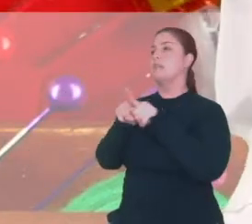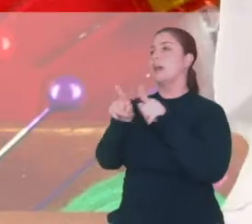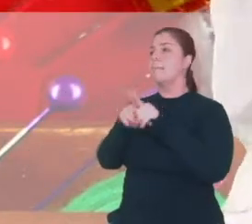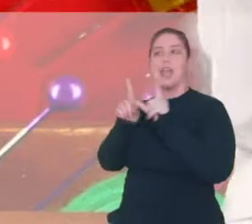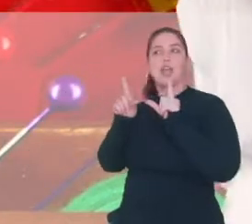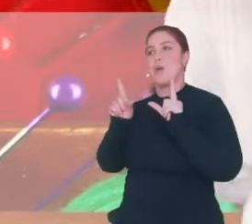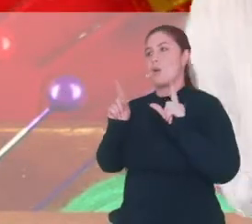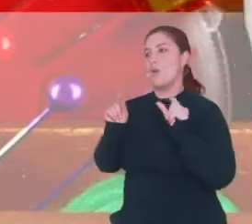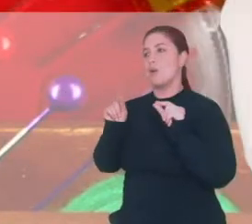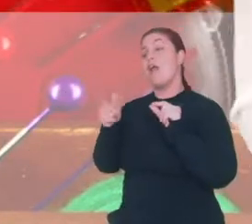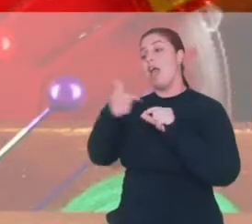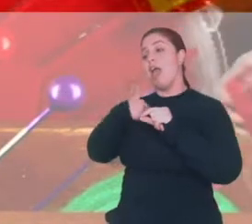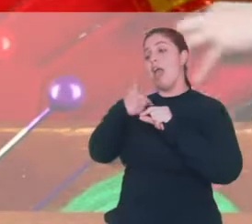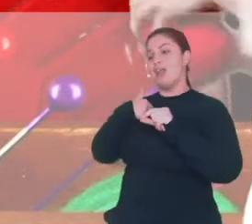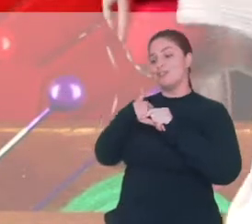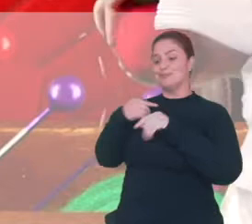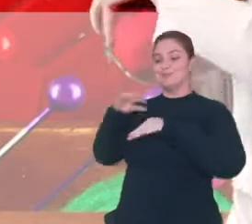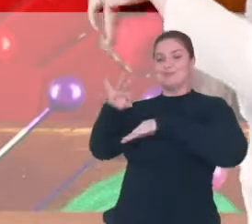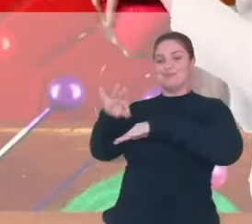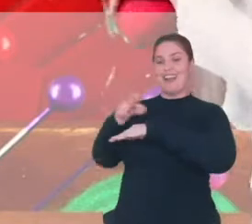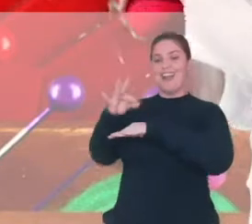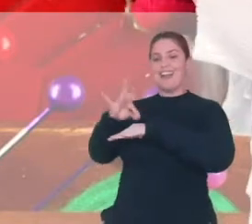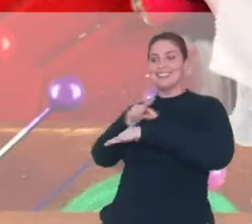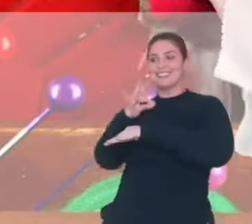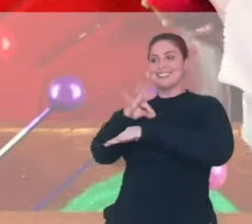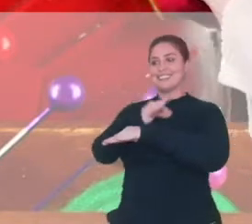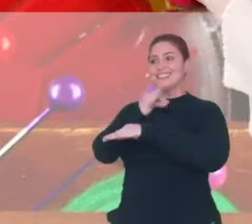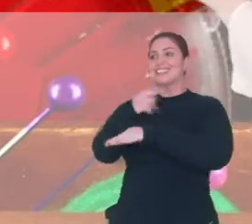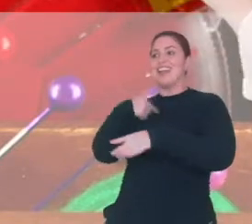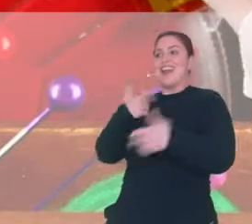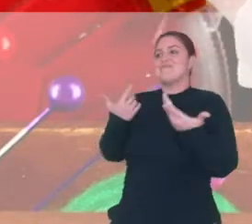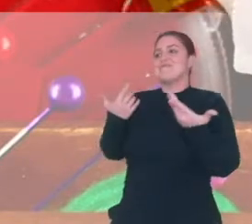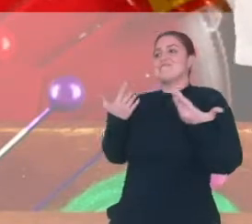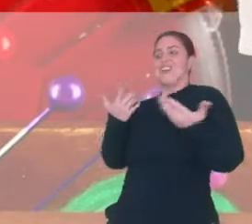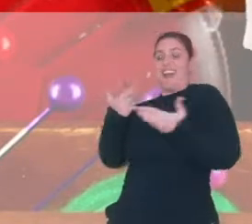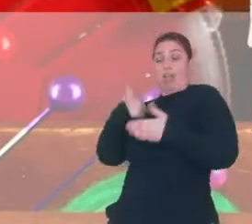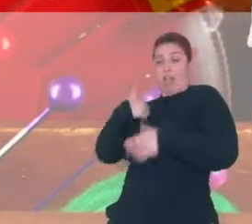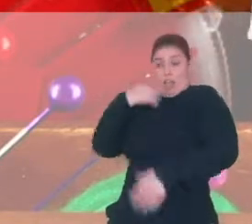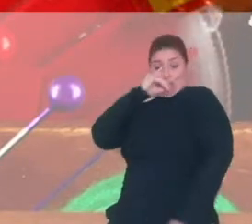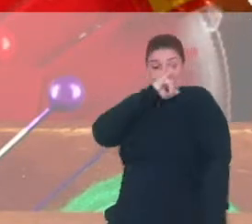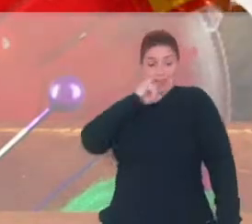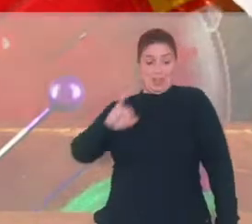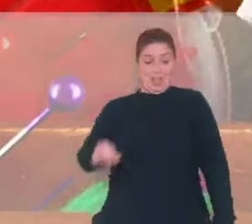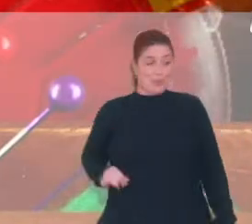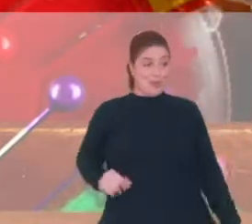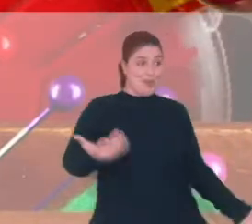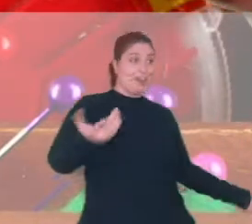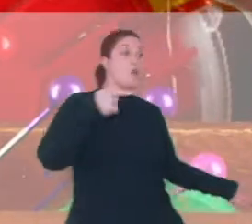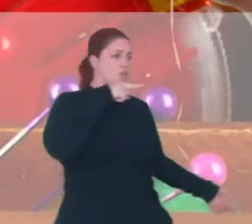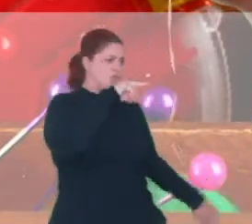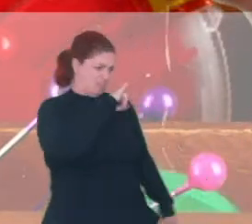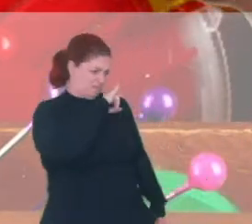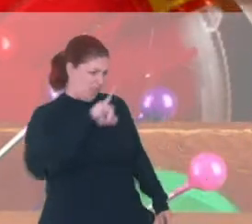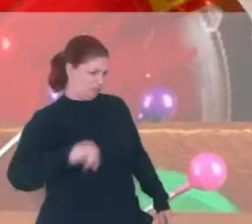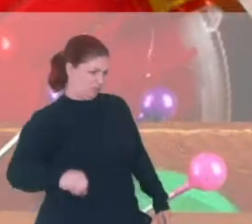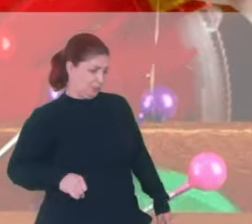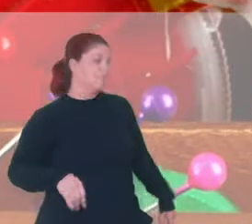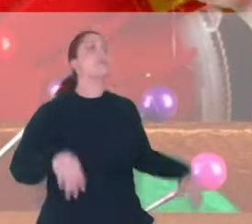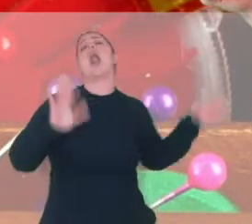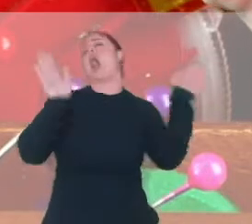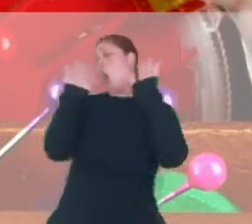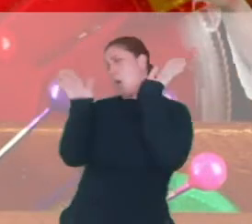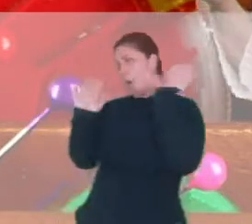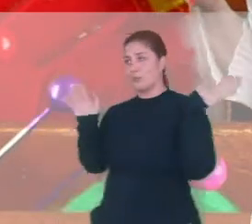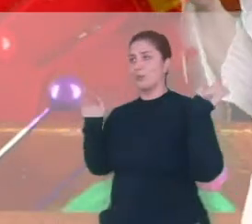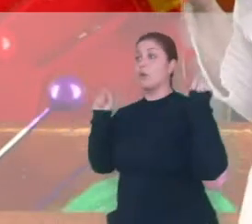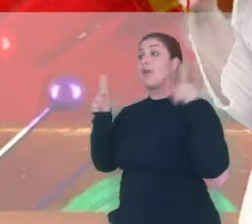vão adiante do imperador. Ai, você é imperador! Está bem, eu não digo isso. Mas o fato